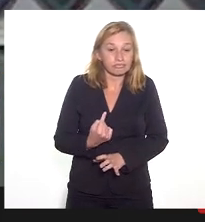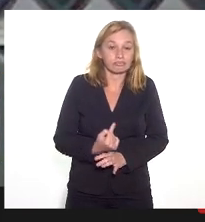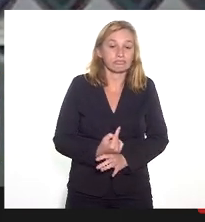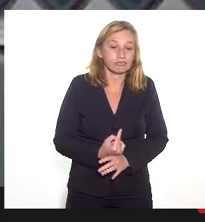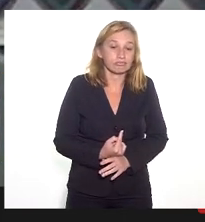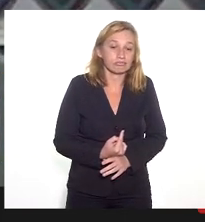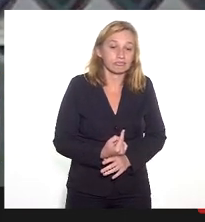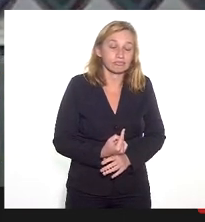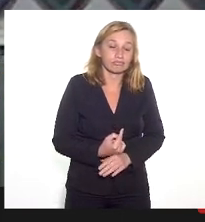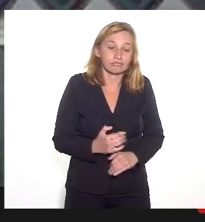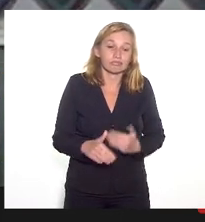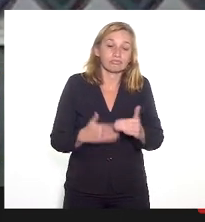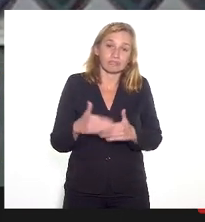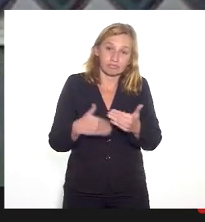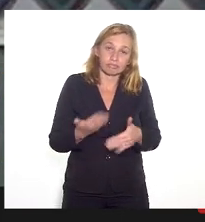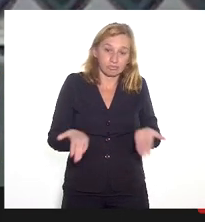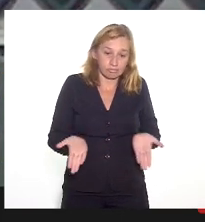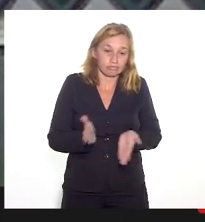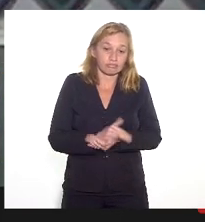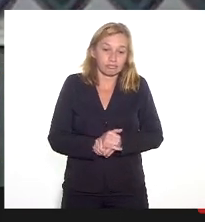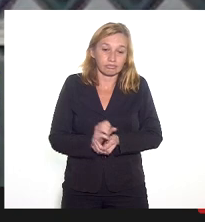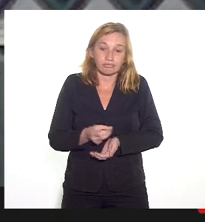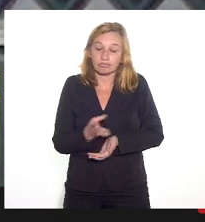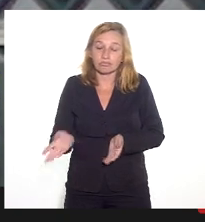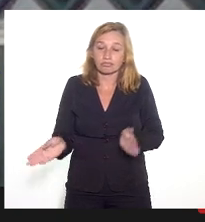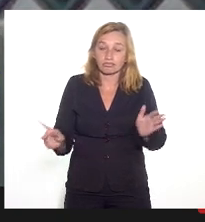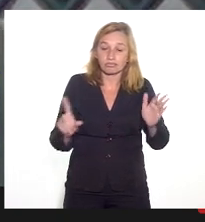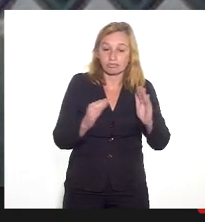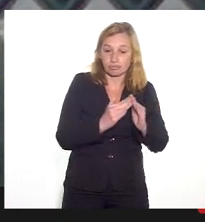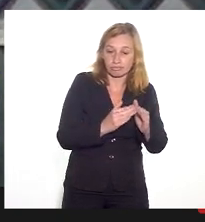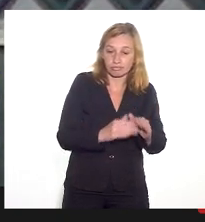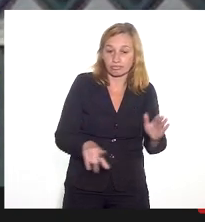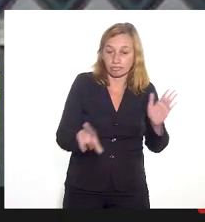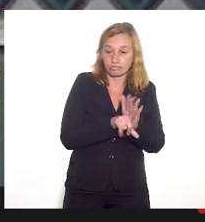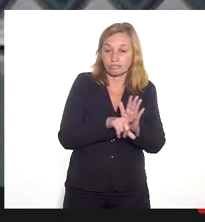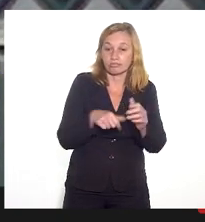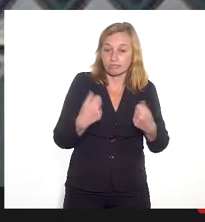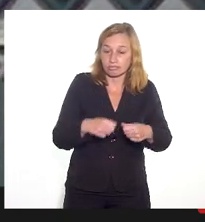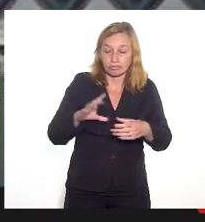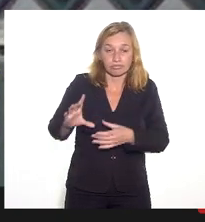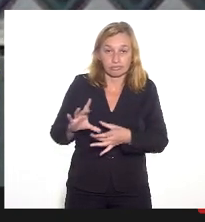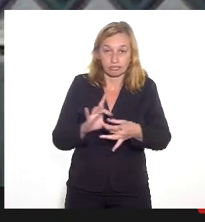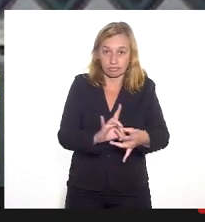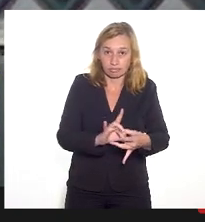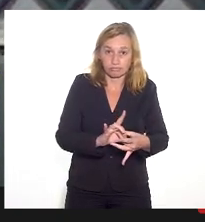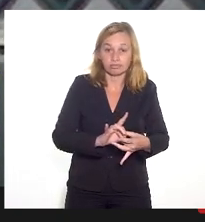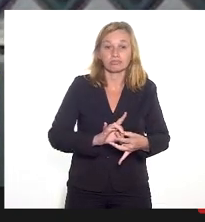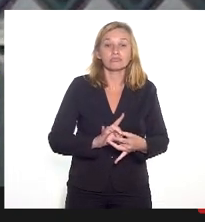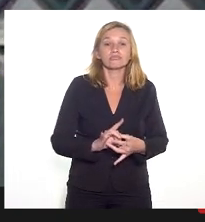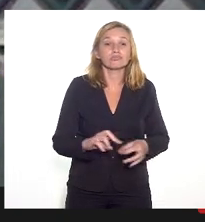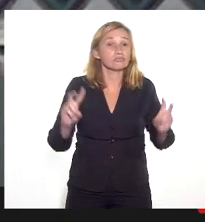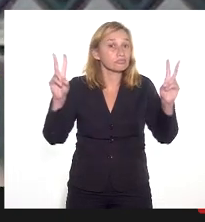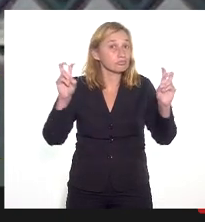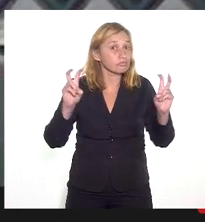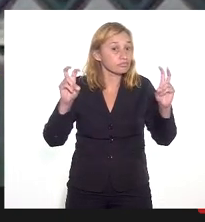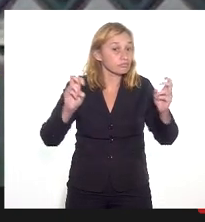desse processo e o quanto as casas legislativas precisam estar alinhadas com essa